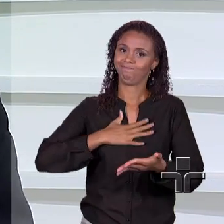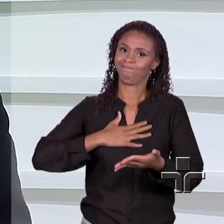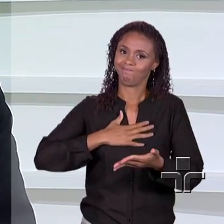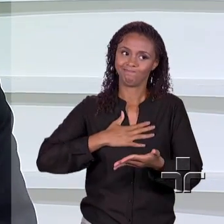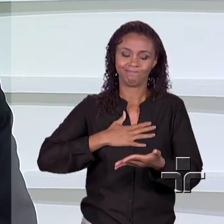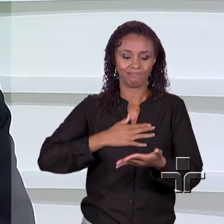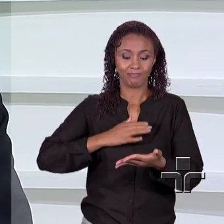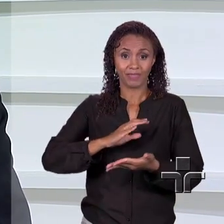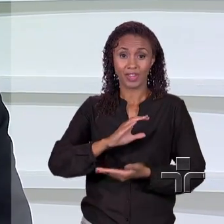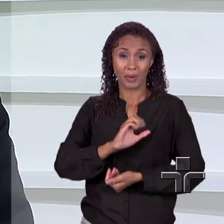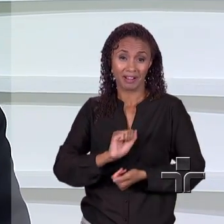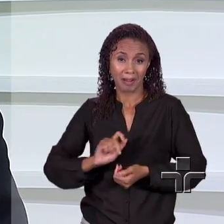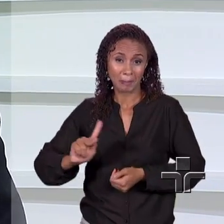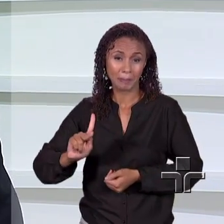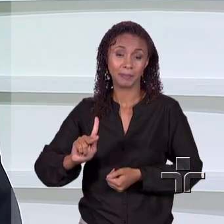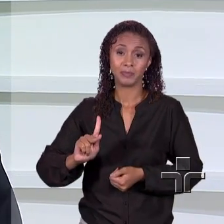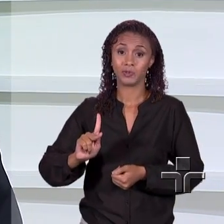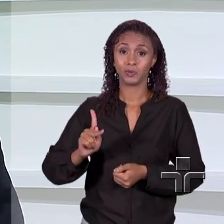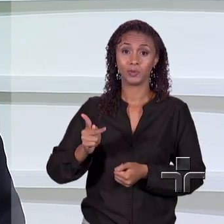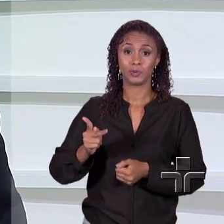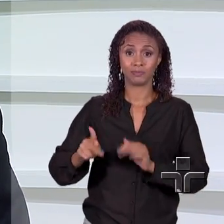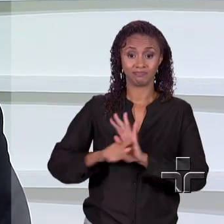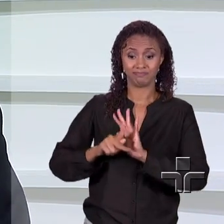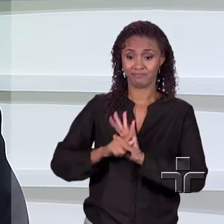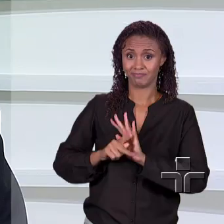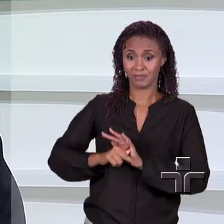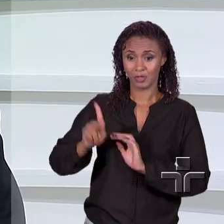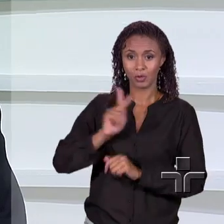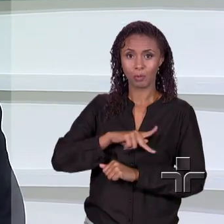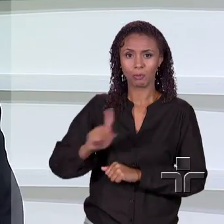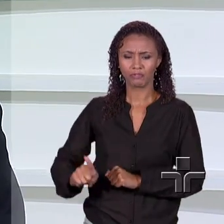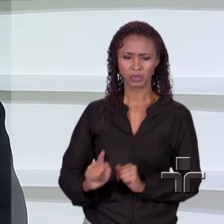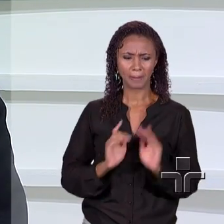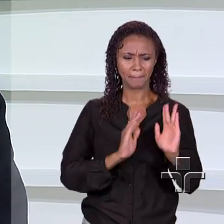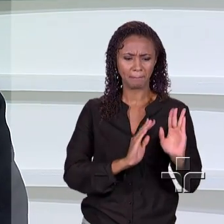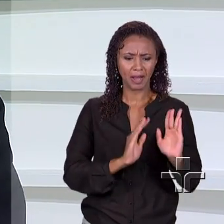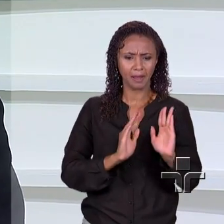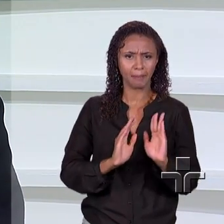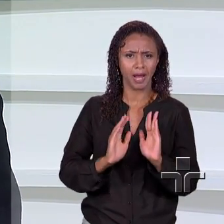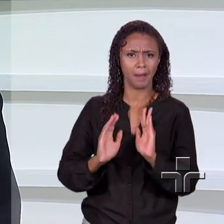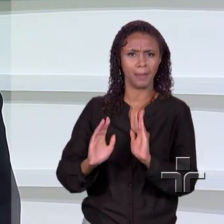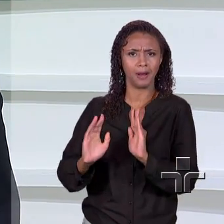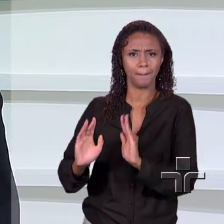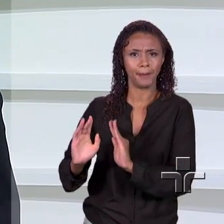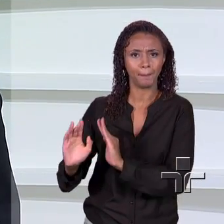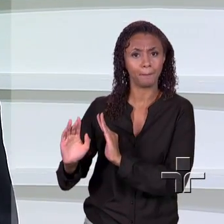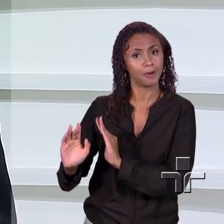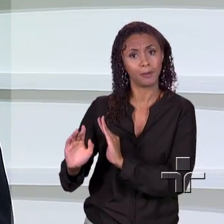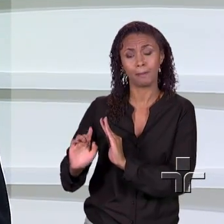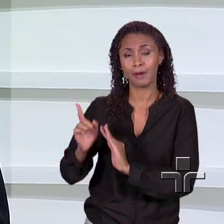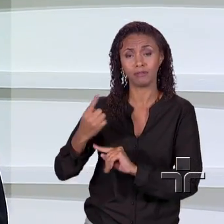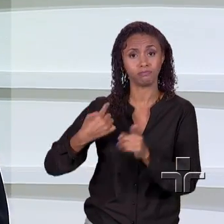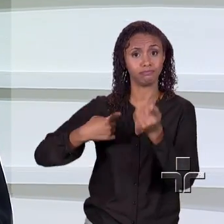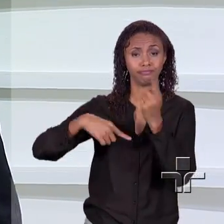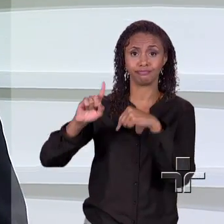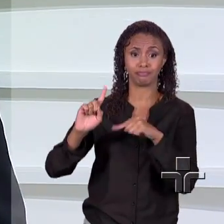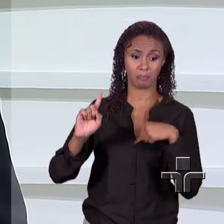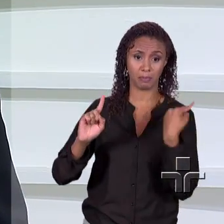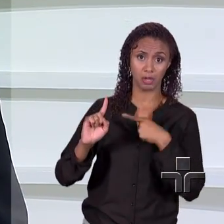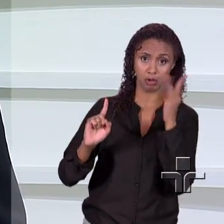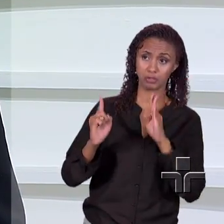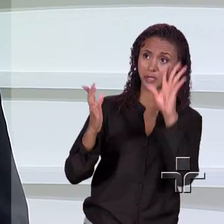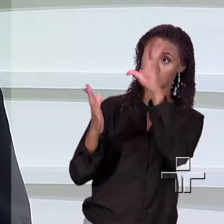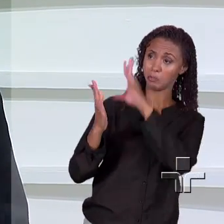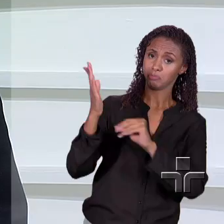um professor que acho que paulatinamente se firmou como uma grande referência para nós brasileiros no